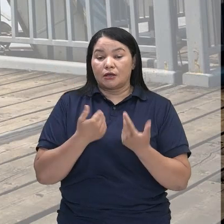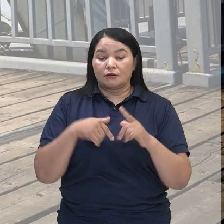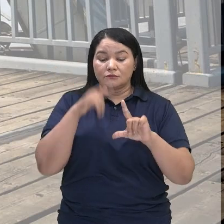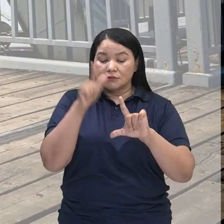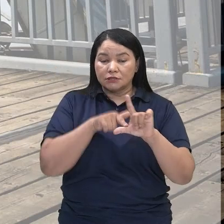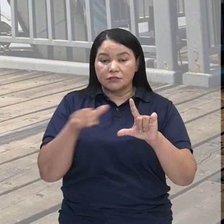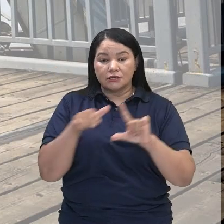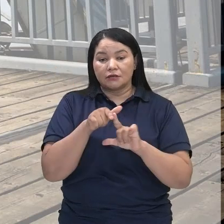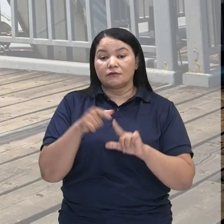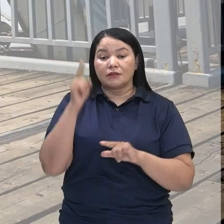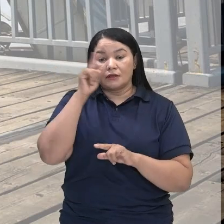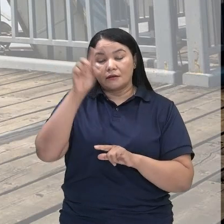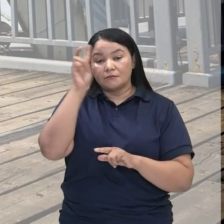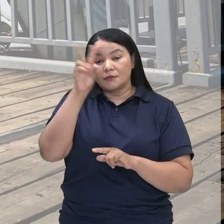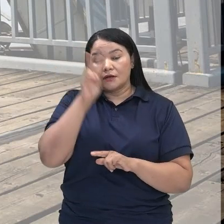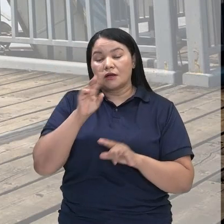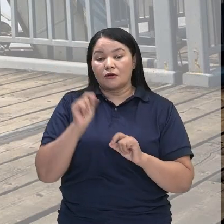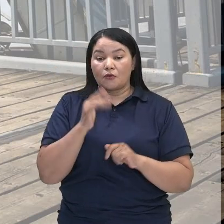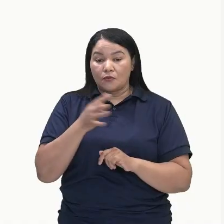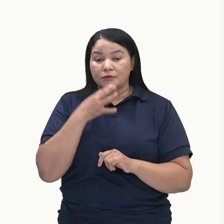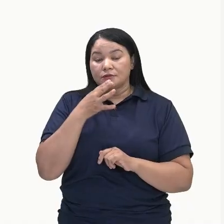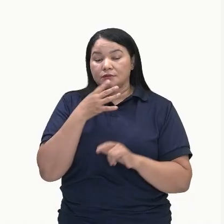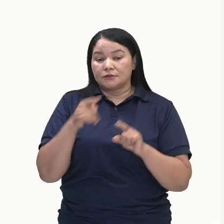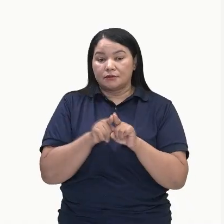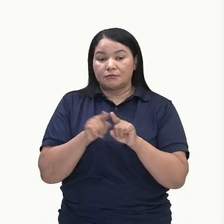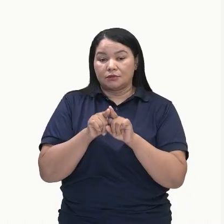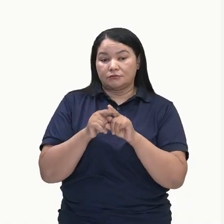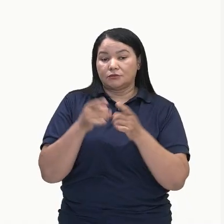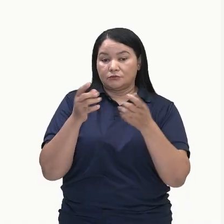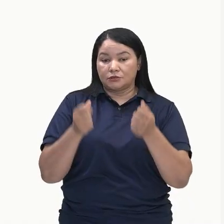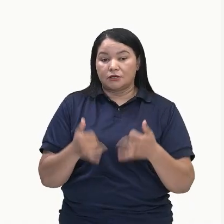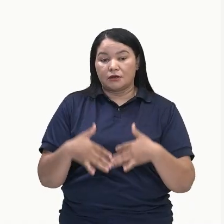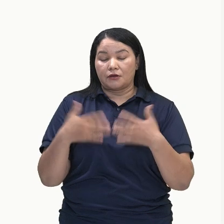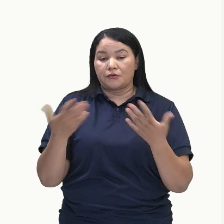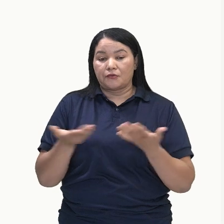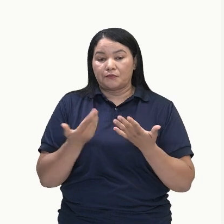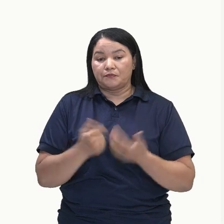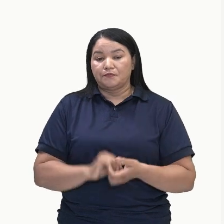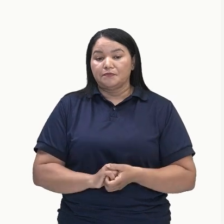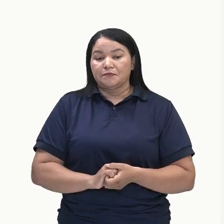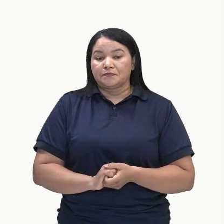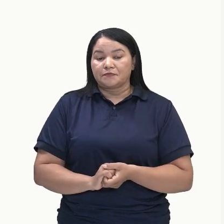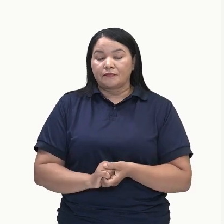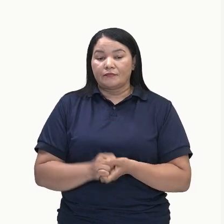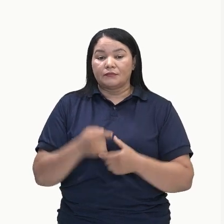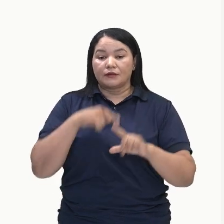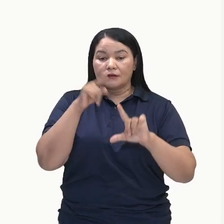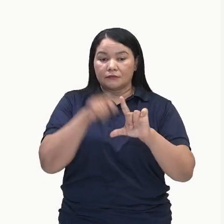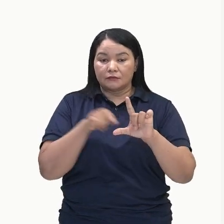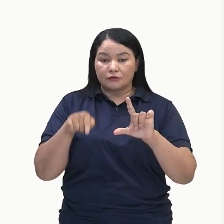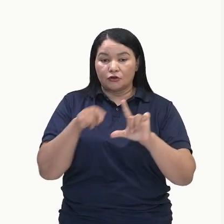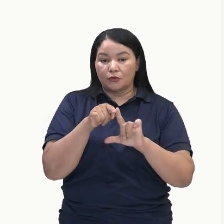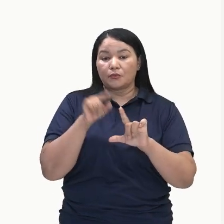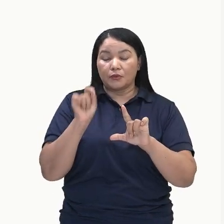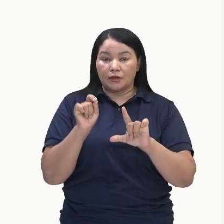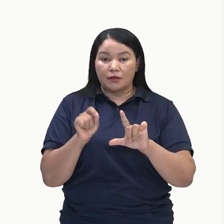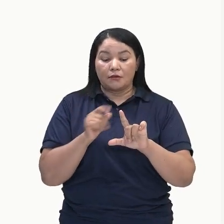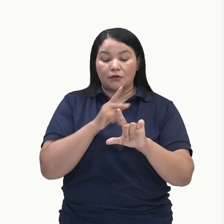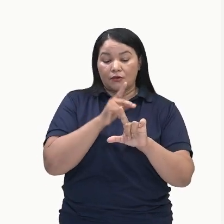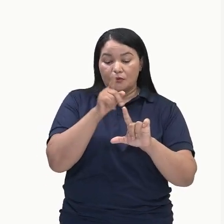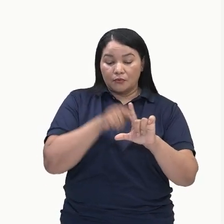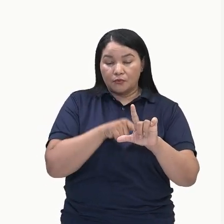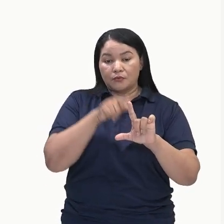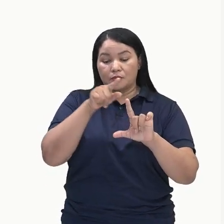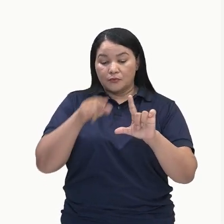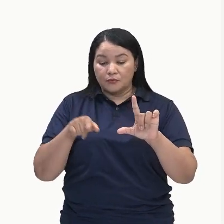vamos relembrar, vamos conhecer a definição dessa figura geométrica. Triângulo é um polígono de 3 lados.